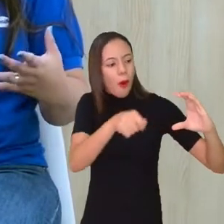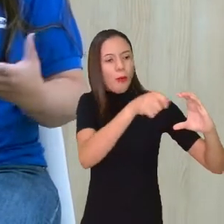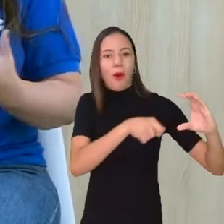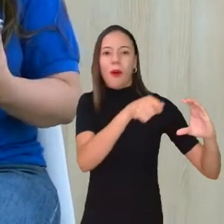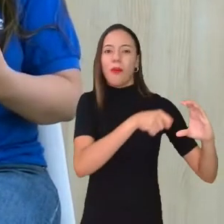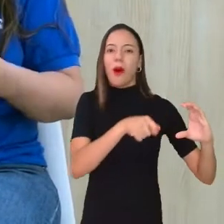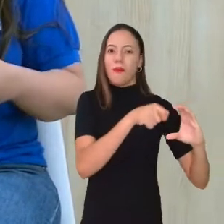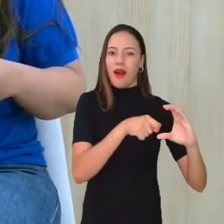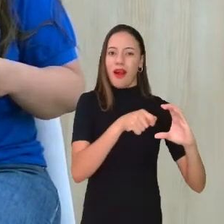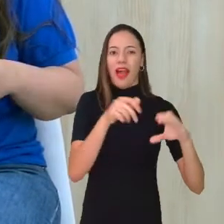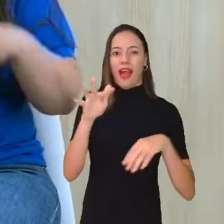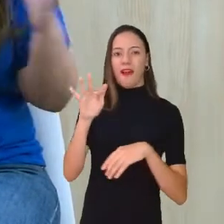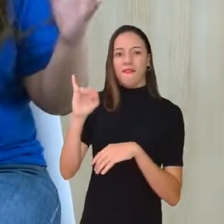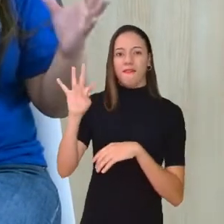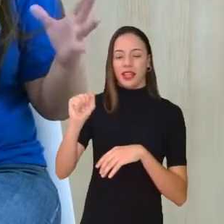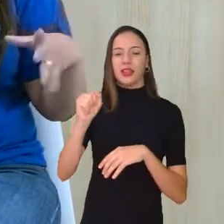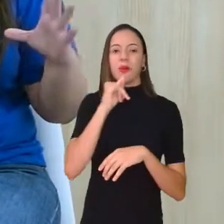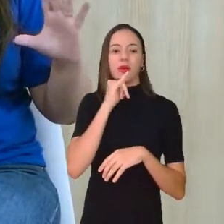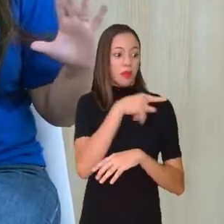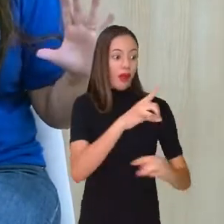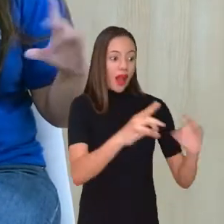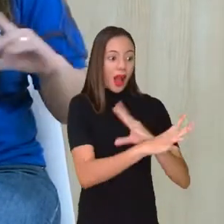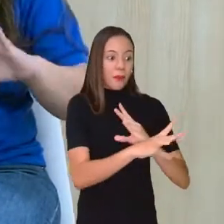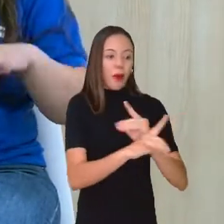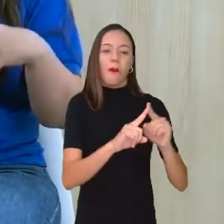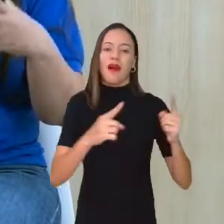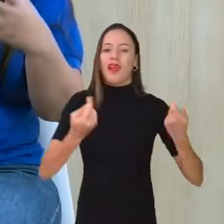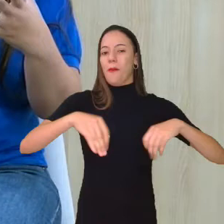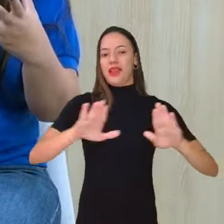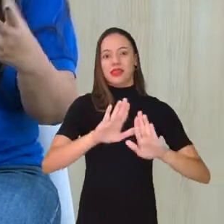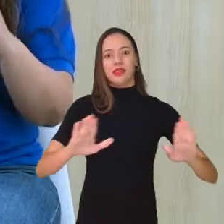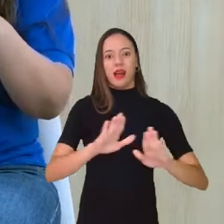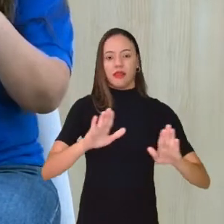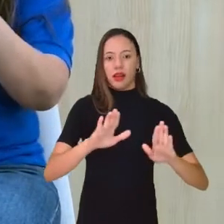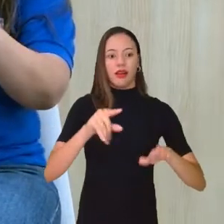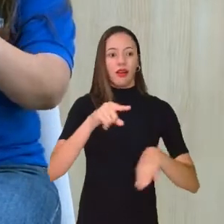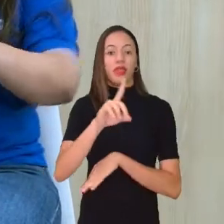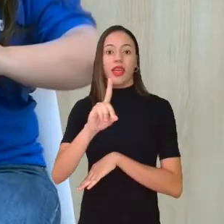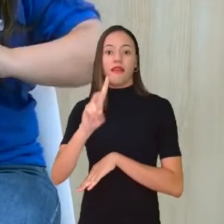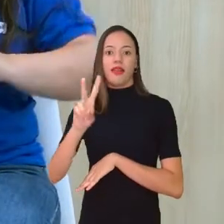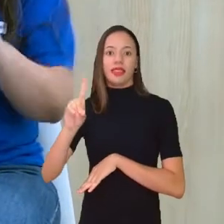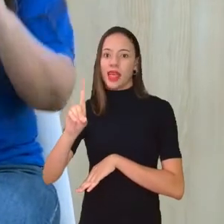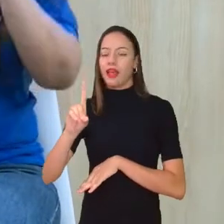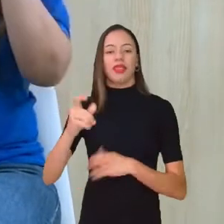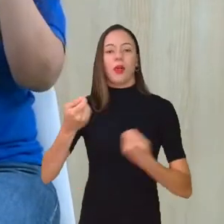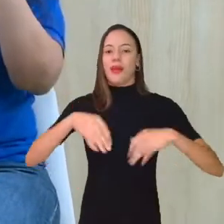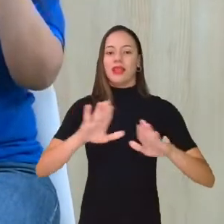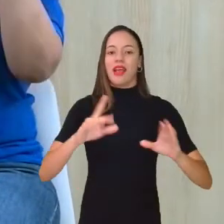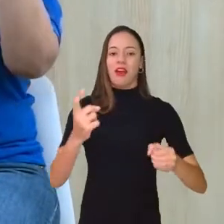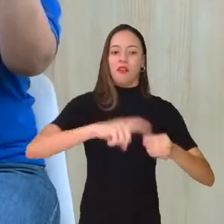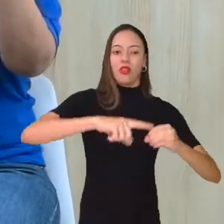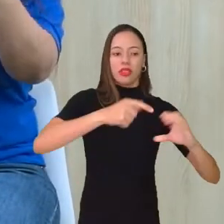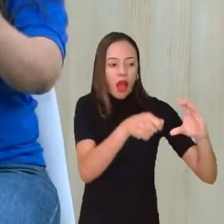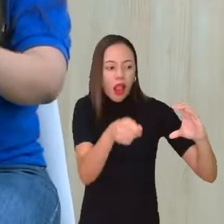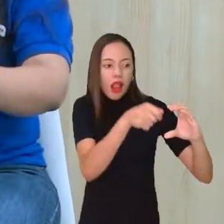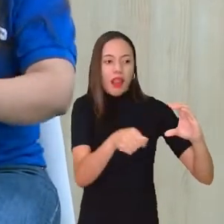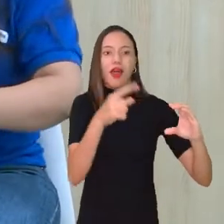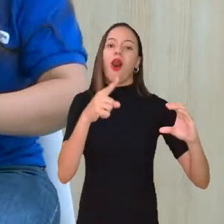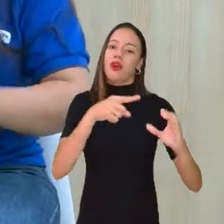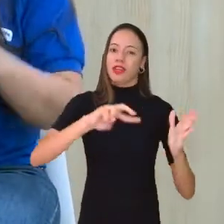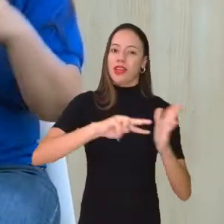vídeo acabasse, tinha que voltar, mas já não era um avanço. Então vejam que as coisas vão, realmente você vai vendo